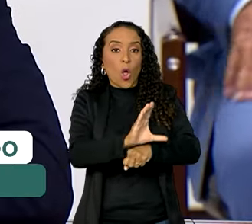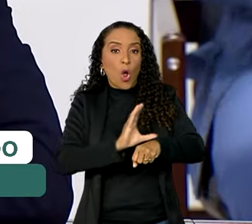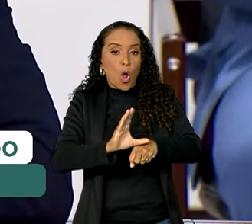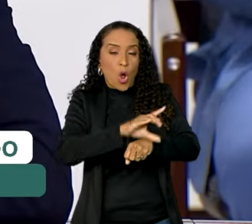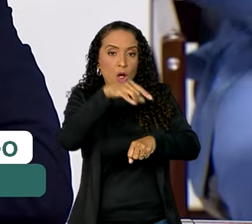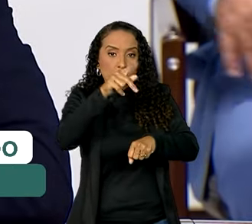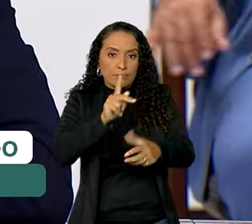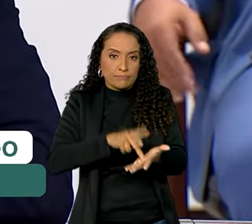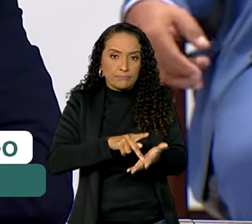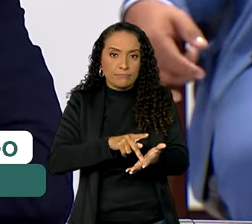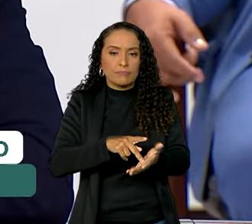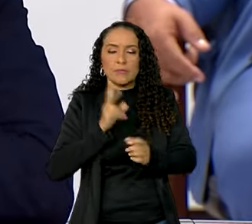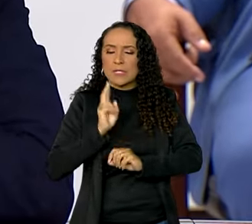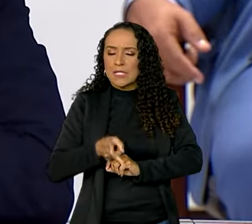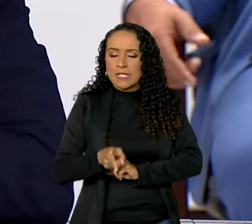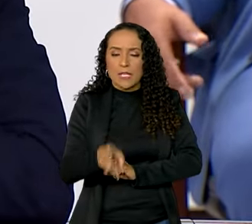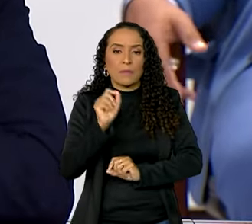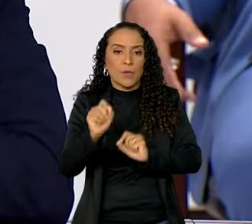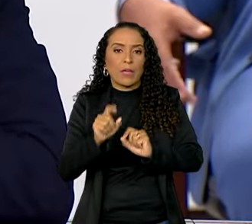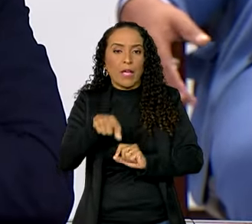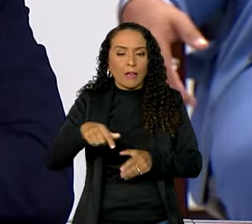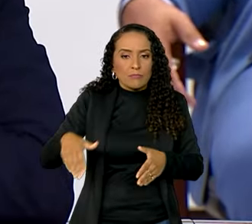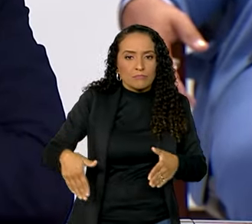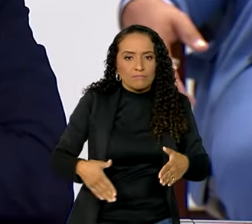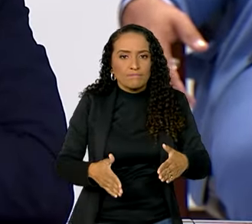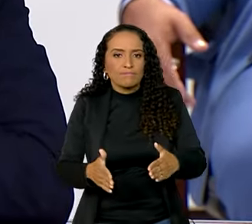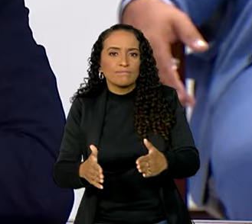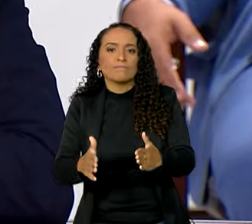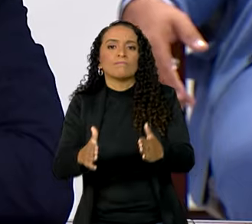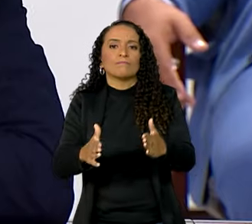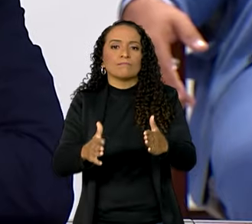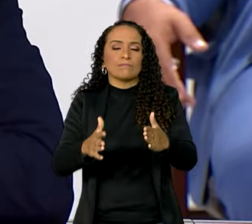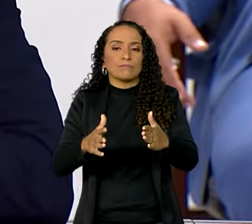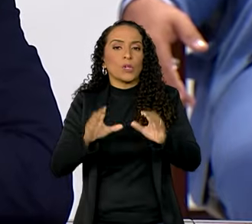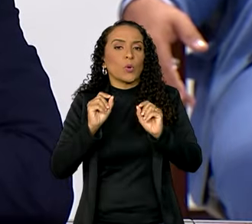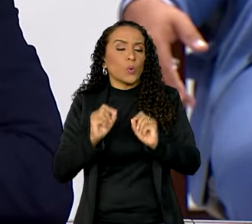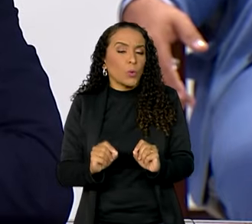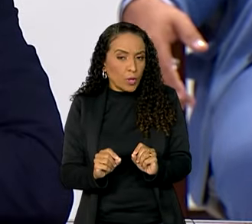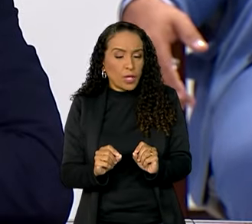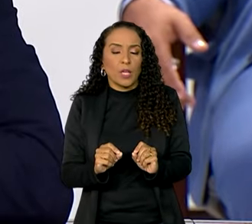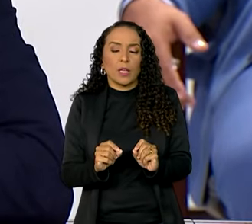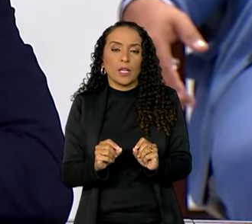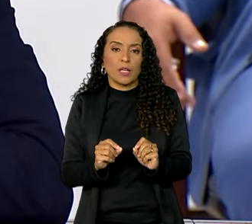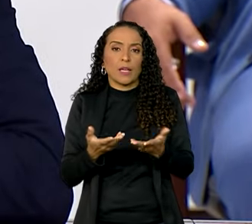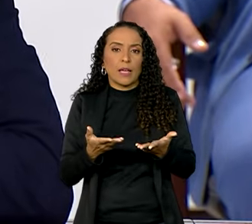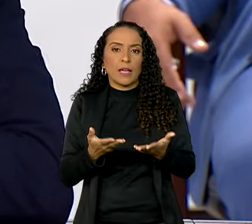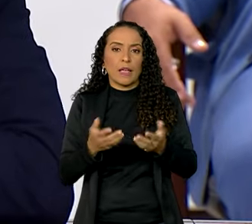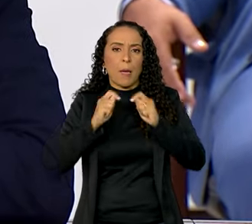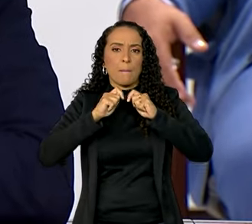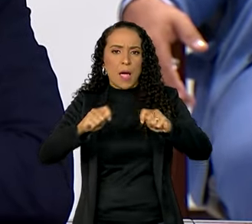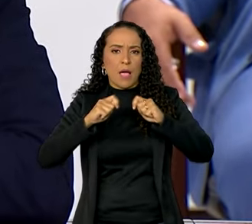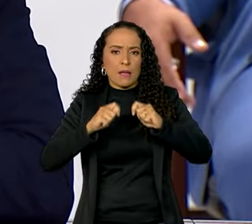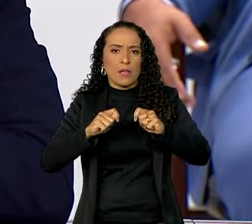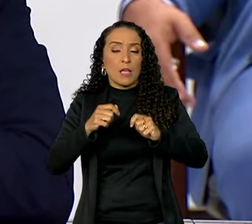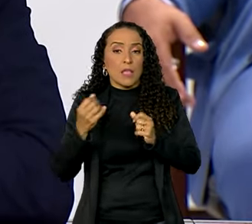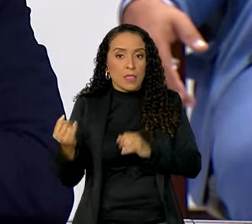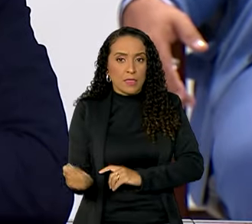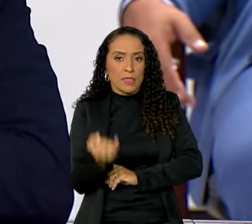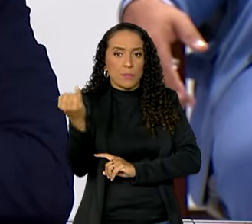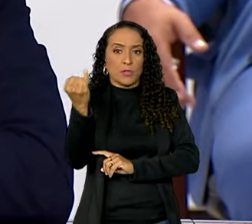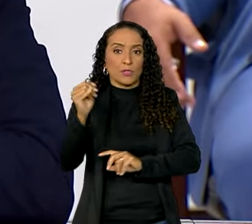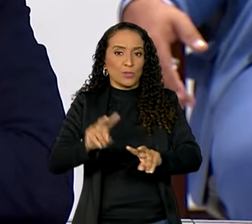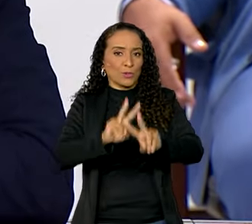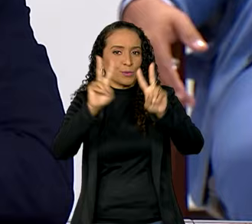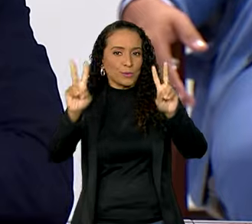Constitucionalizar sempre é um caminho que leva à manifestação da importância do